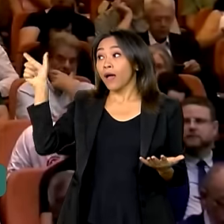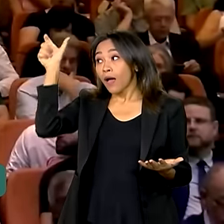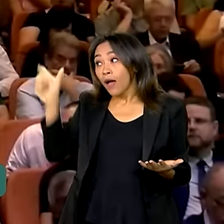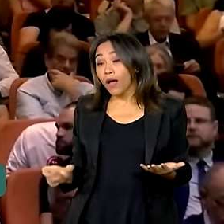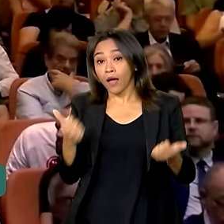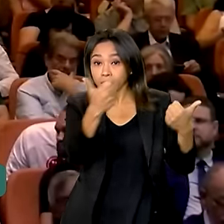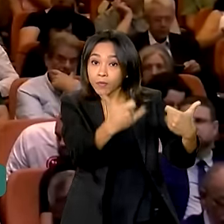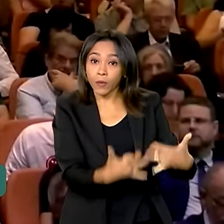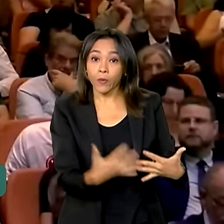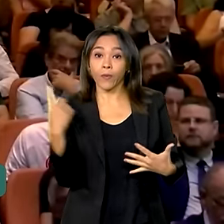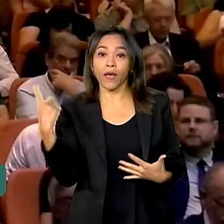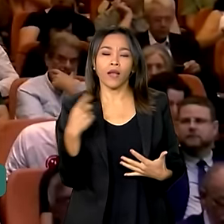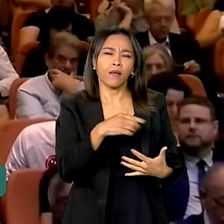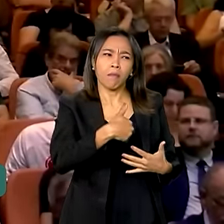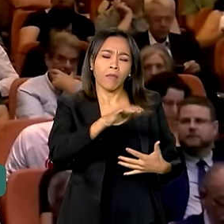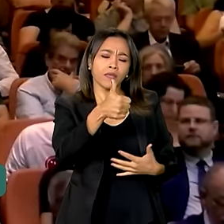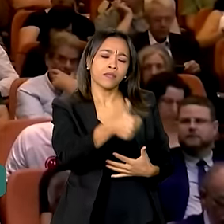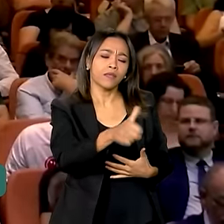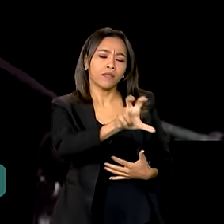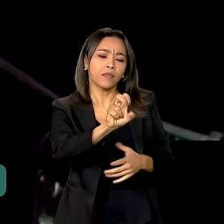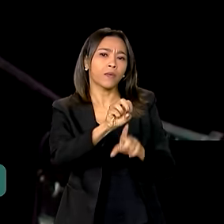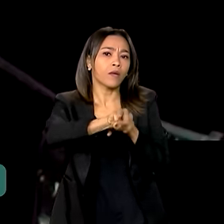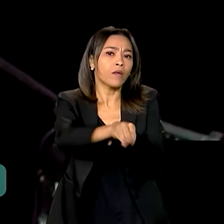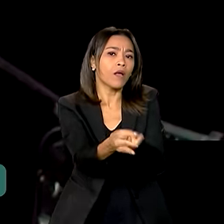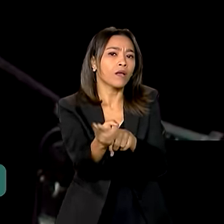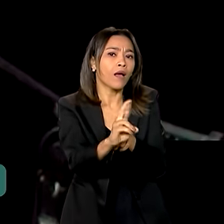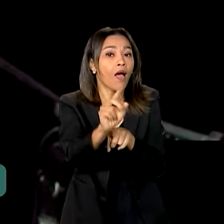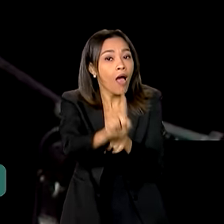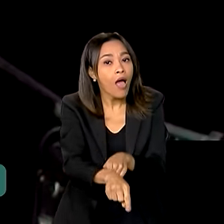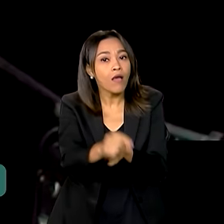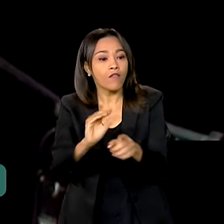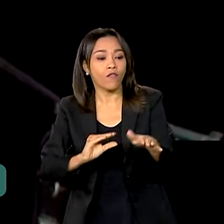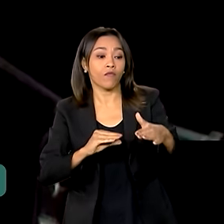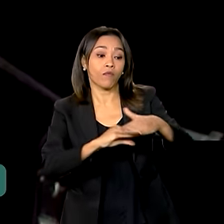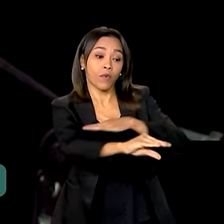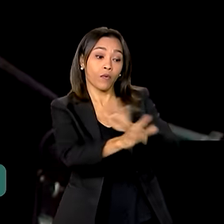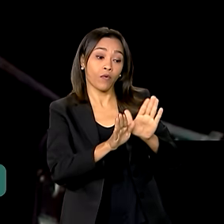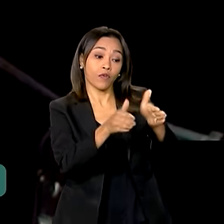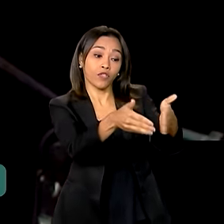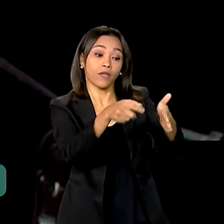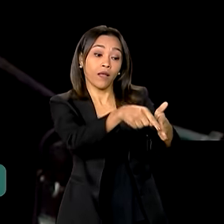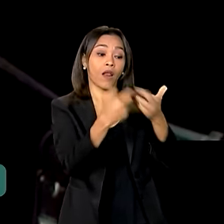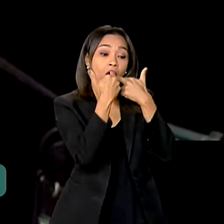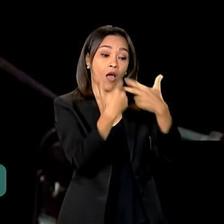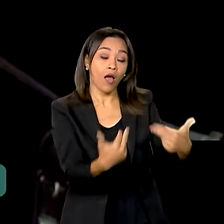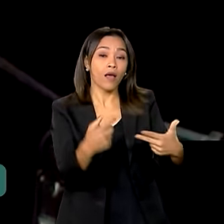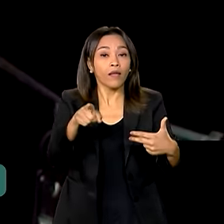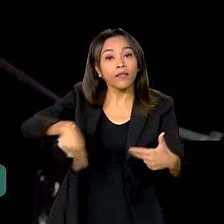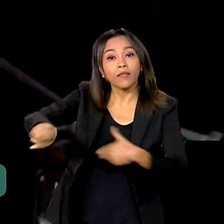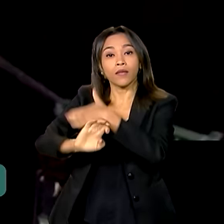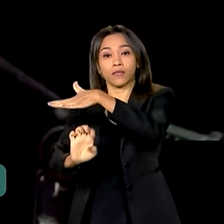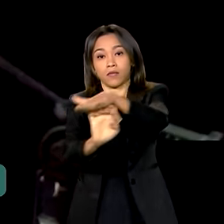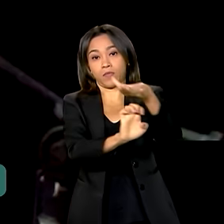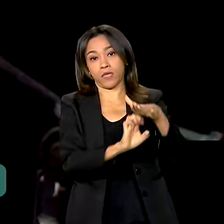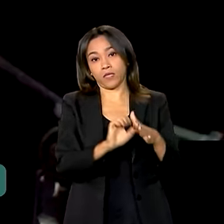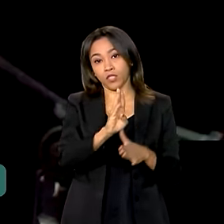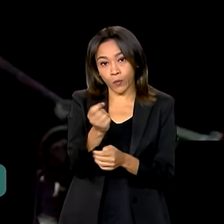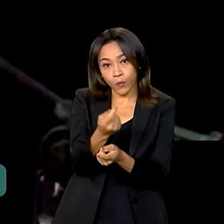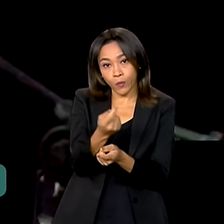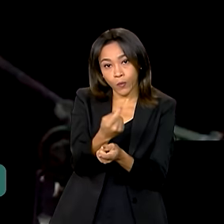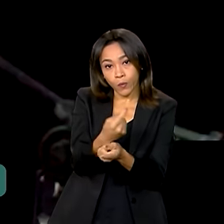ministra, outros 150 milhões de reais serão para projetos de inovação das empresas nas áreas de